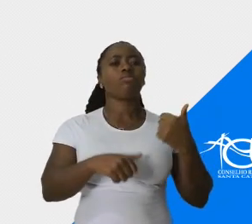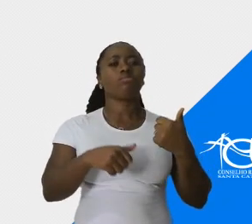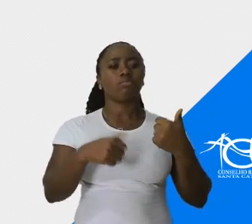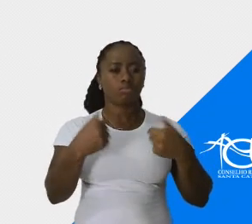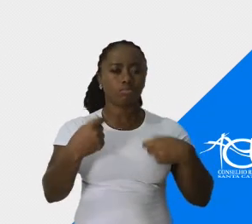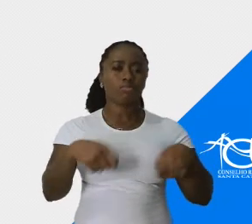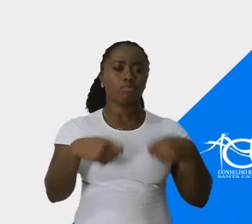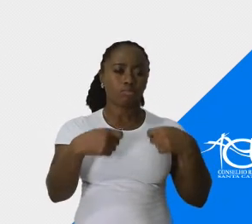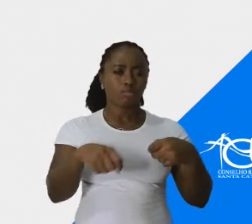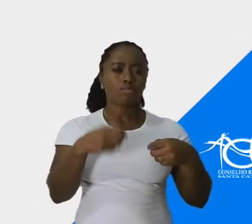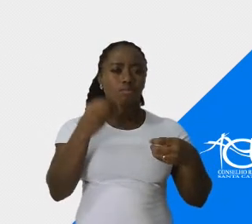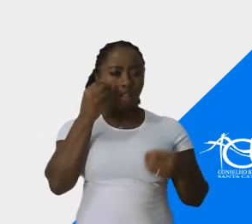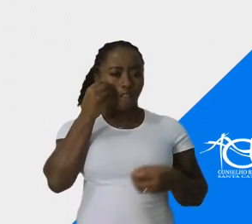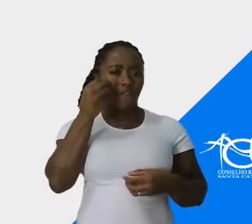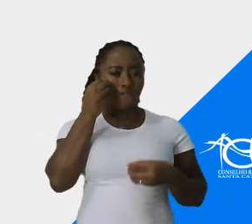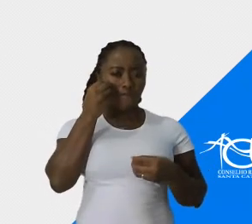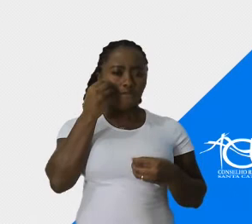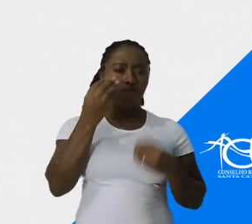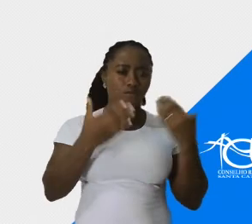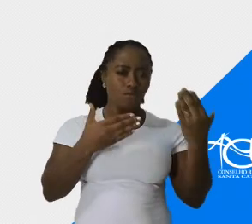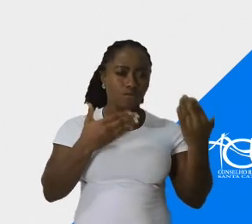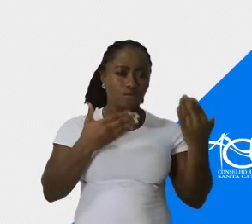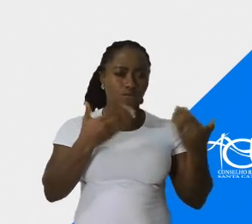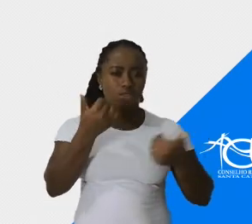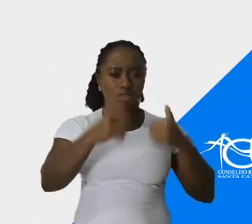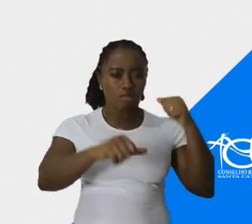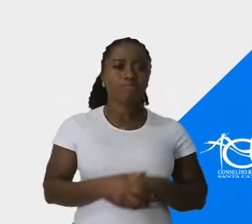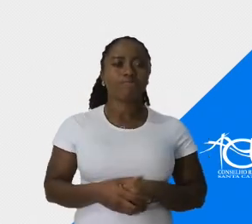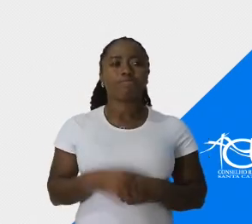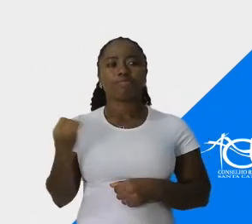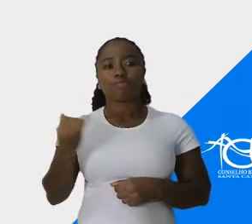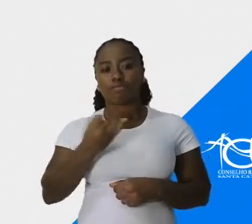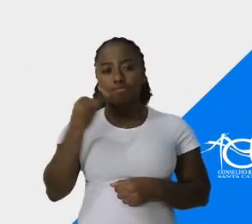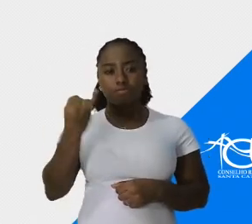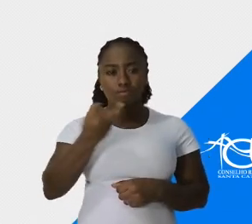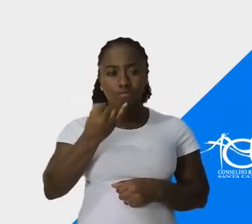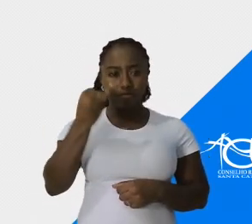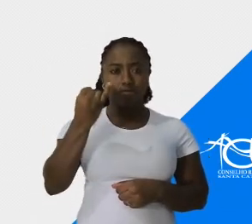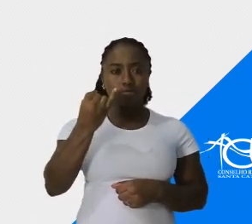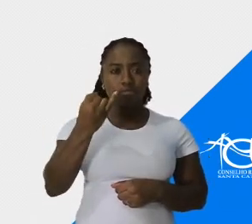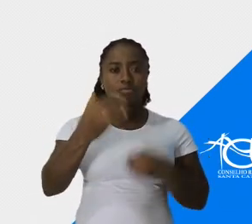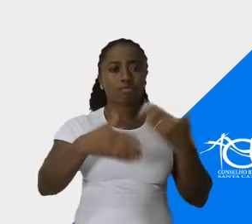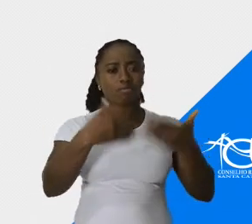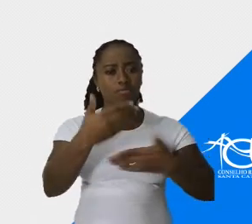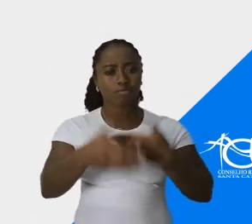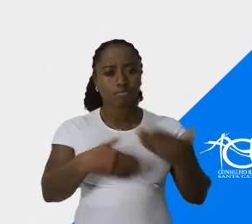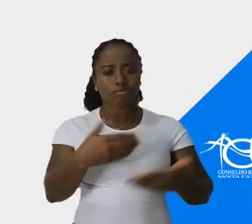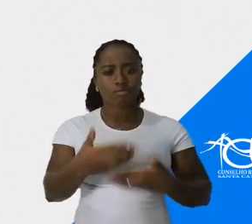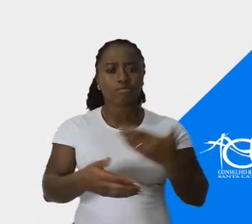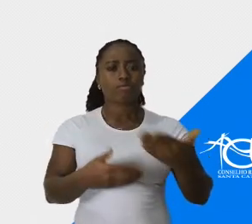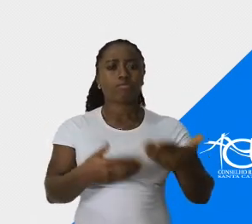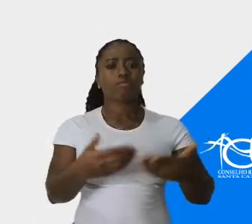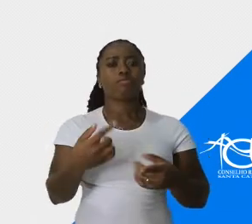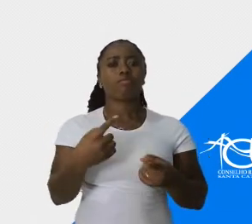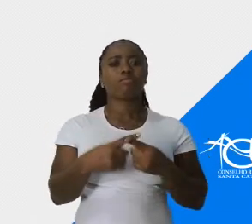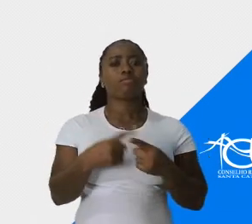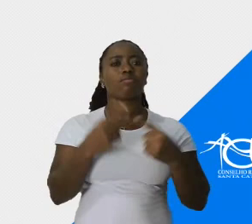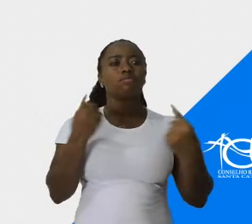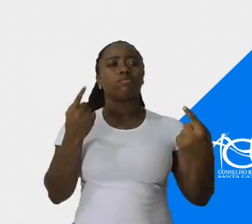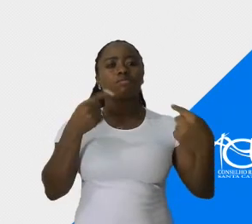Uma coisa muito importante, aí sim é um avanço e é um desafio ao mesmo tempo para quem trabalha com avaliação psicológica no trânsito, é